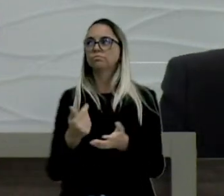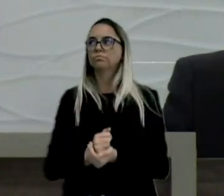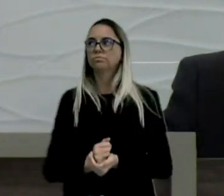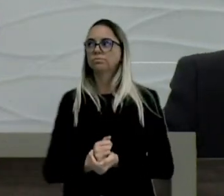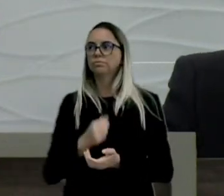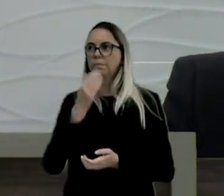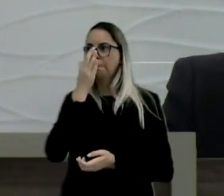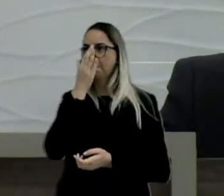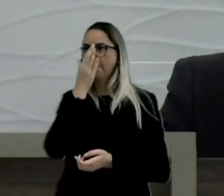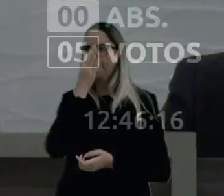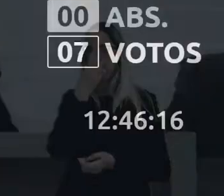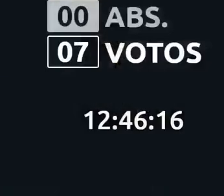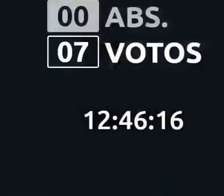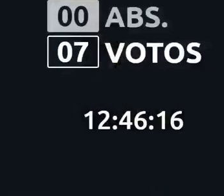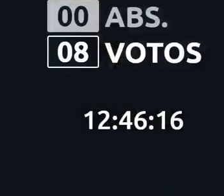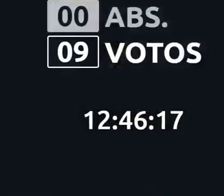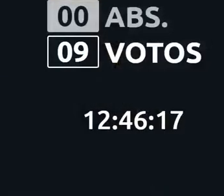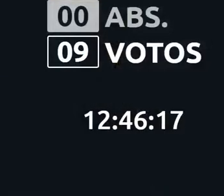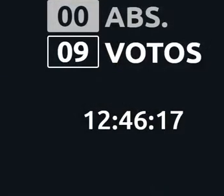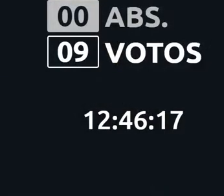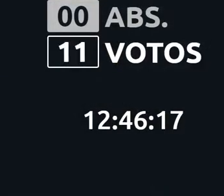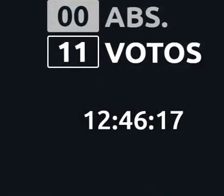mundo vamos